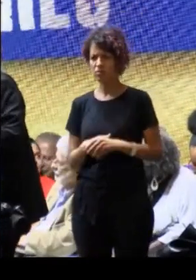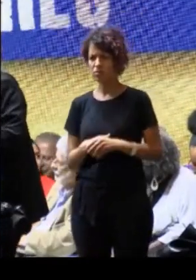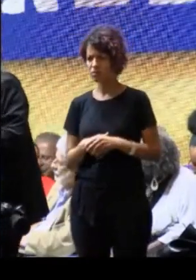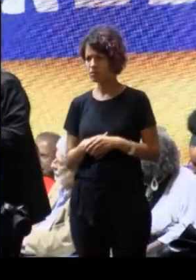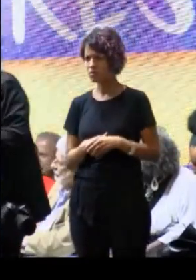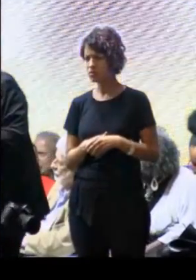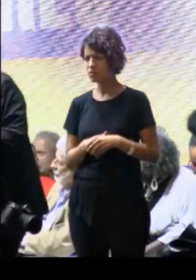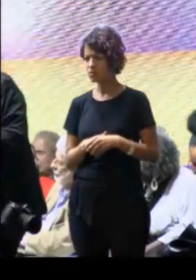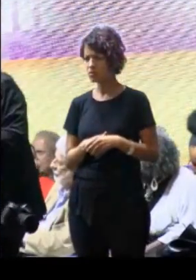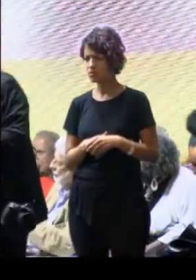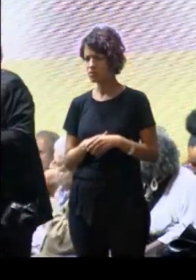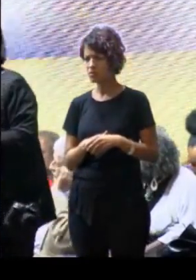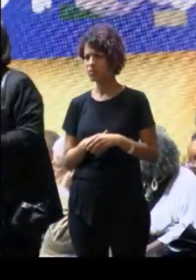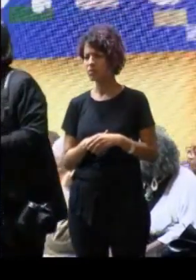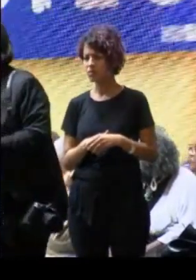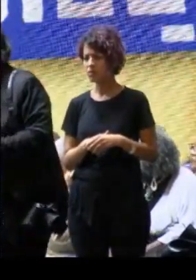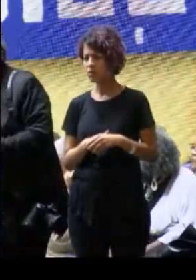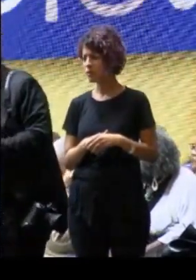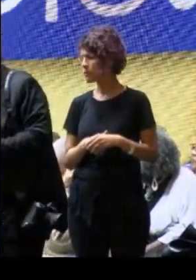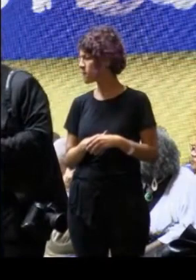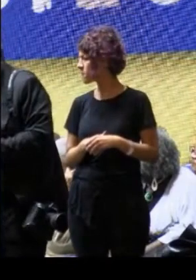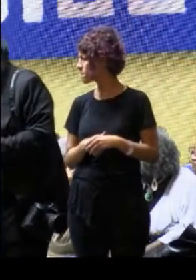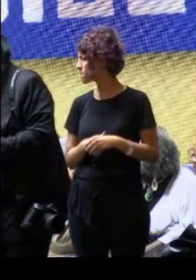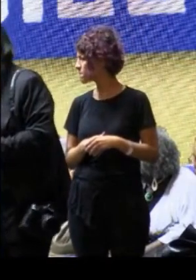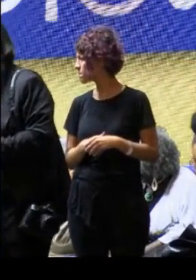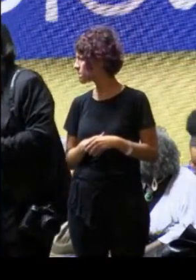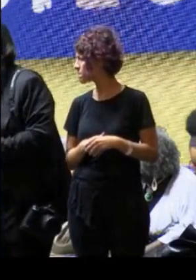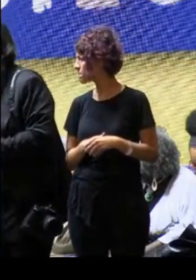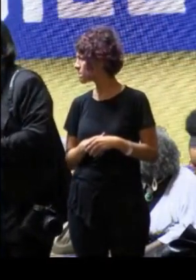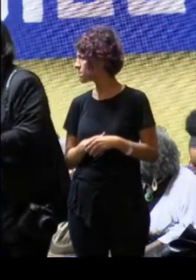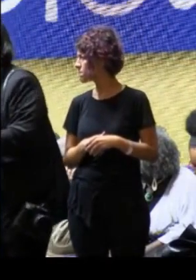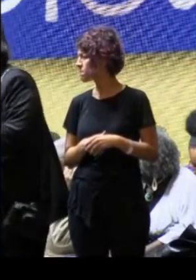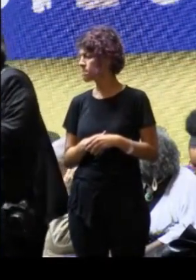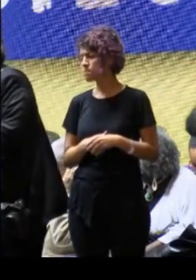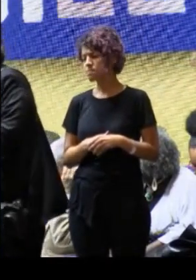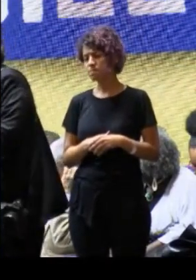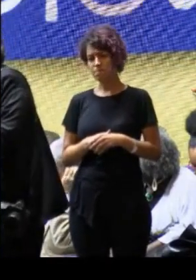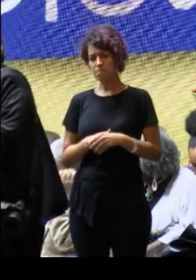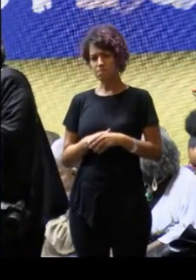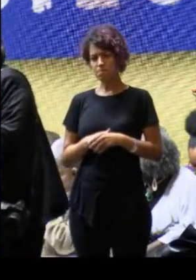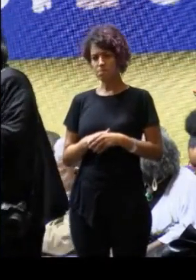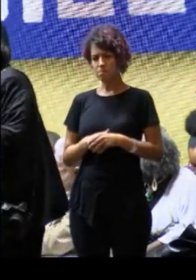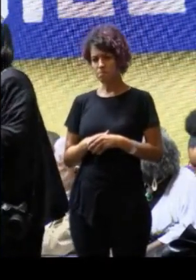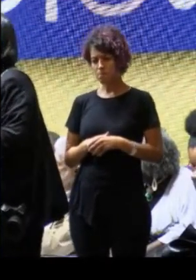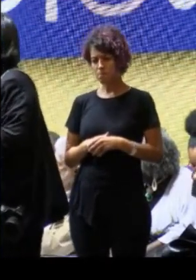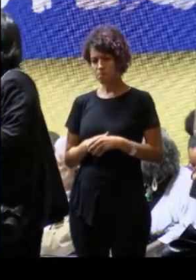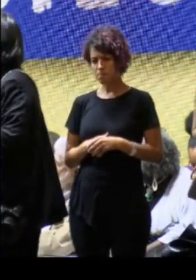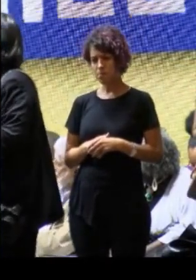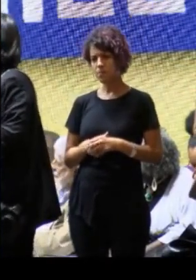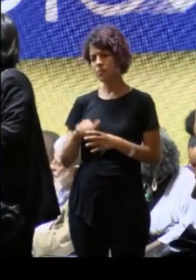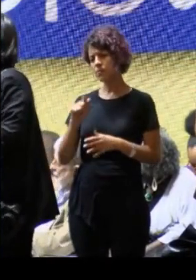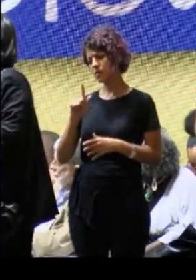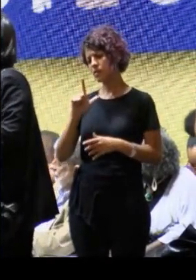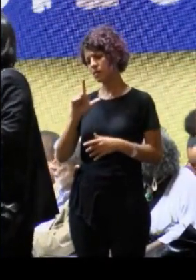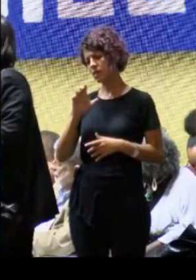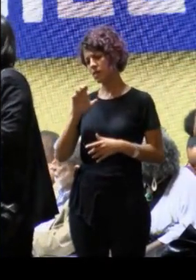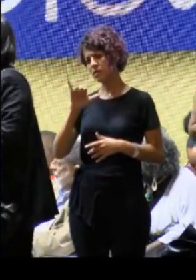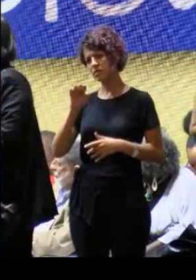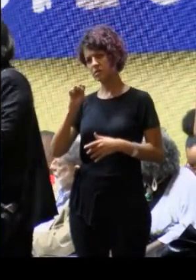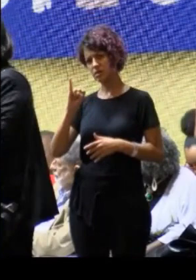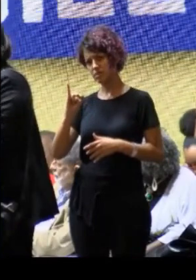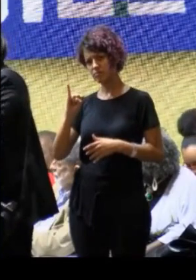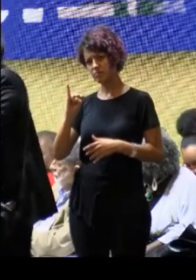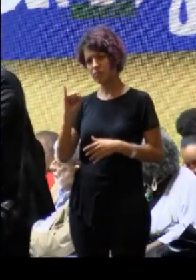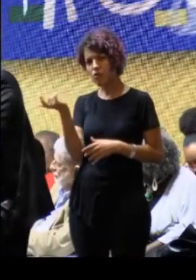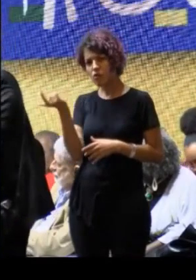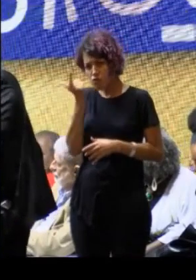Iglesias, querida galega, só tem uma razão de ser desse partido existir.